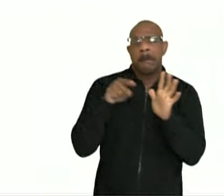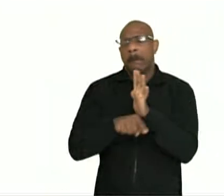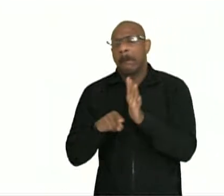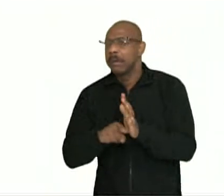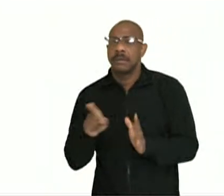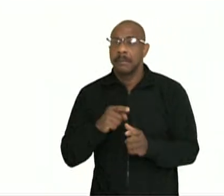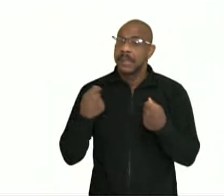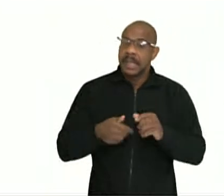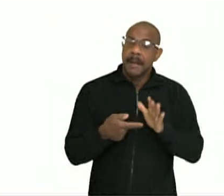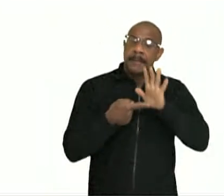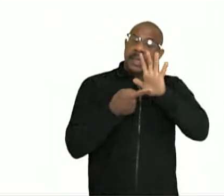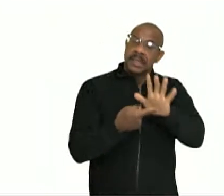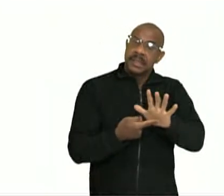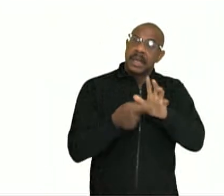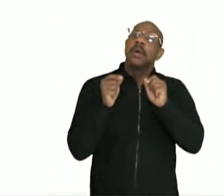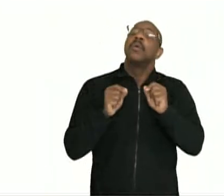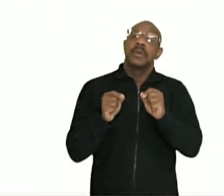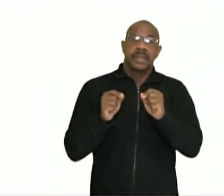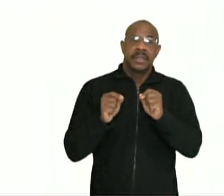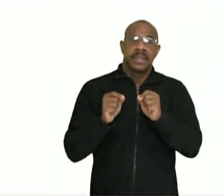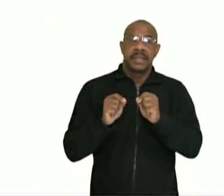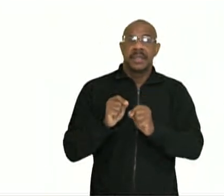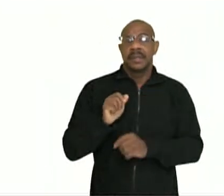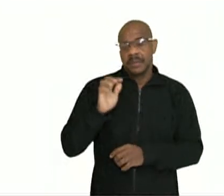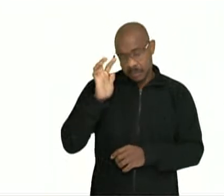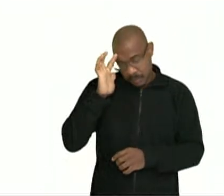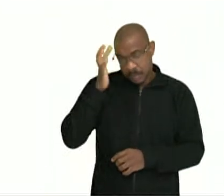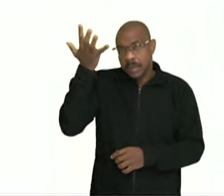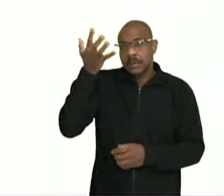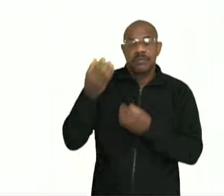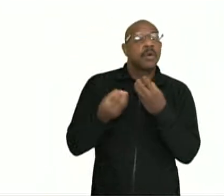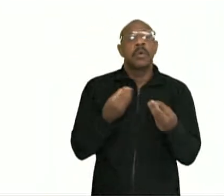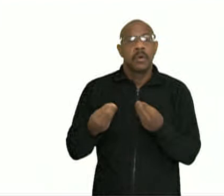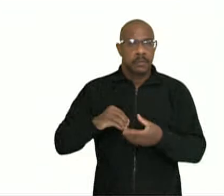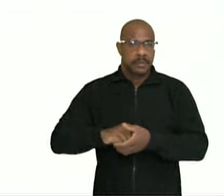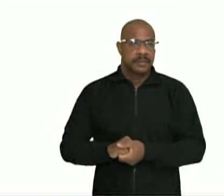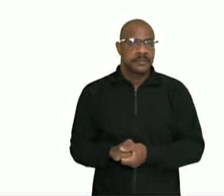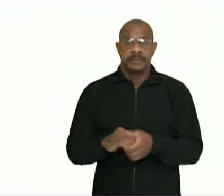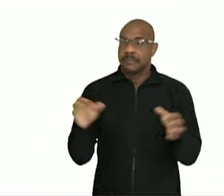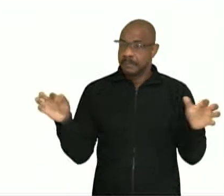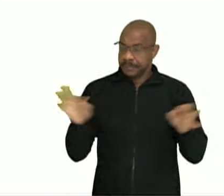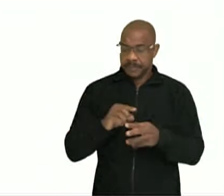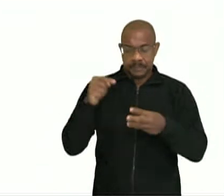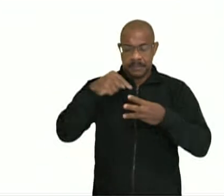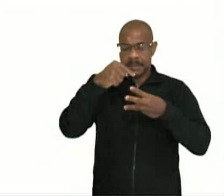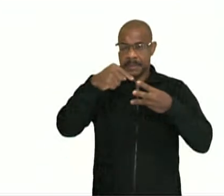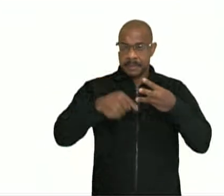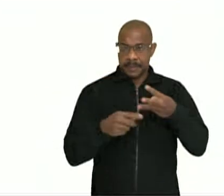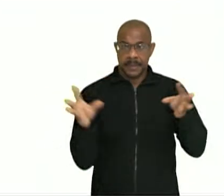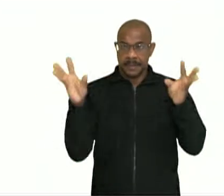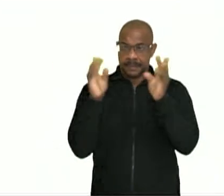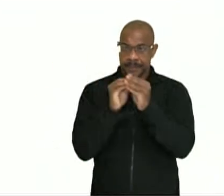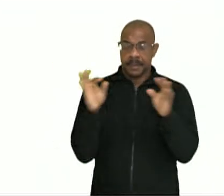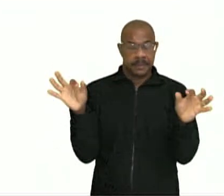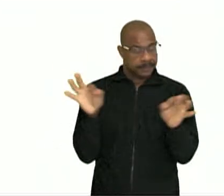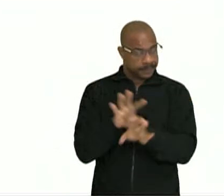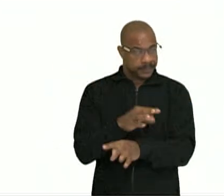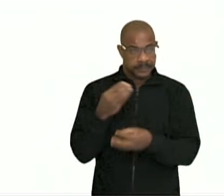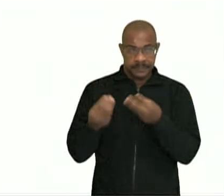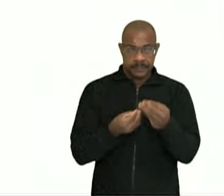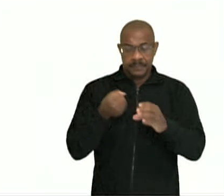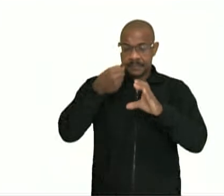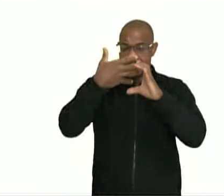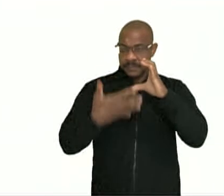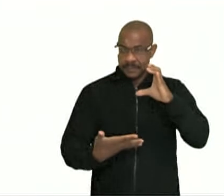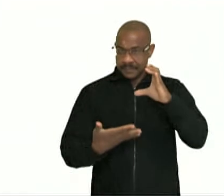que apresentar uma proposição. Visto isso, introdução, desenvolvimento, conclusão e suas respectivas